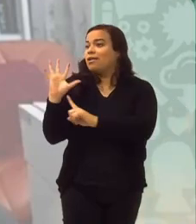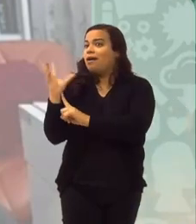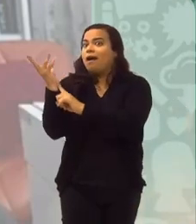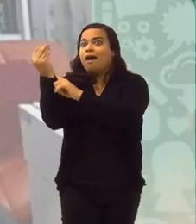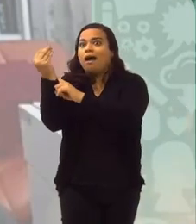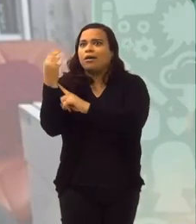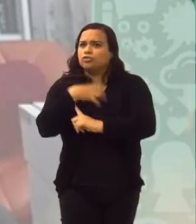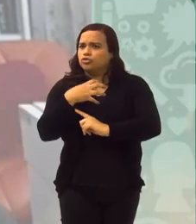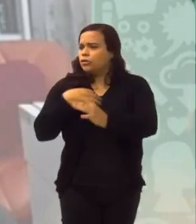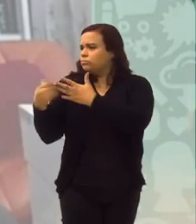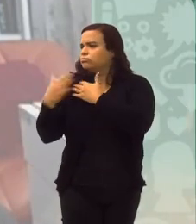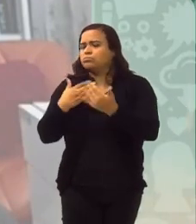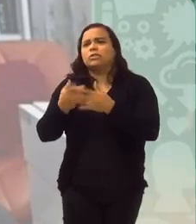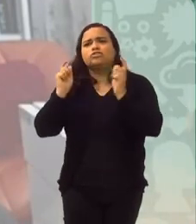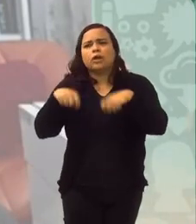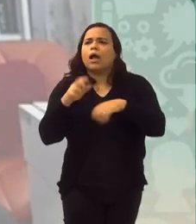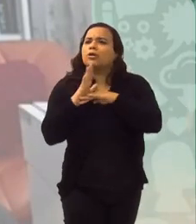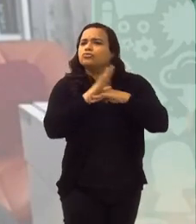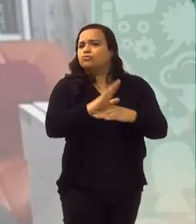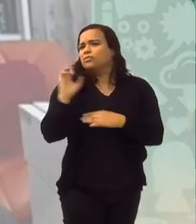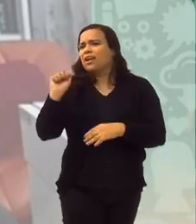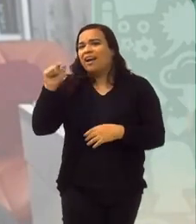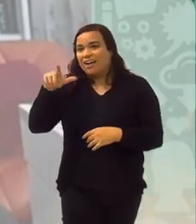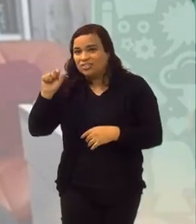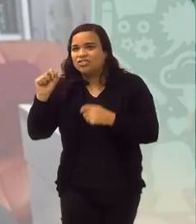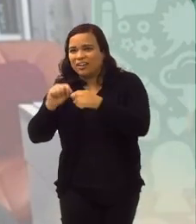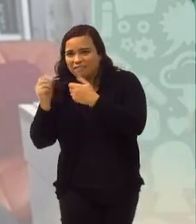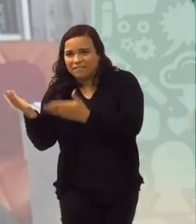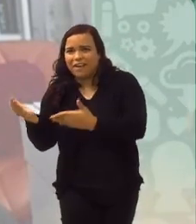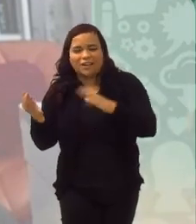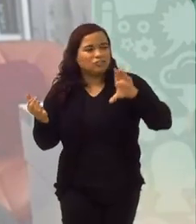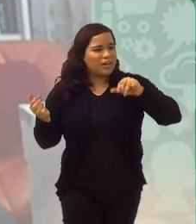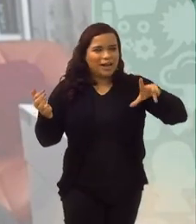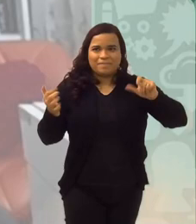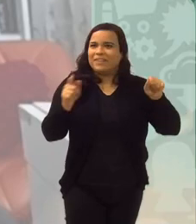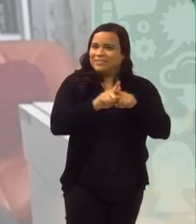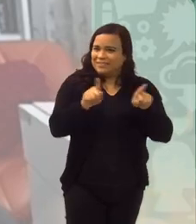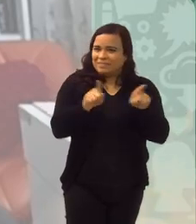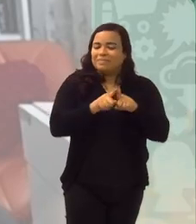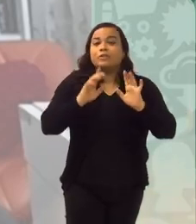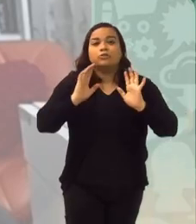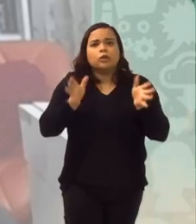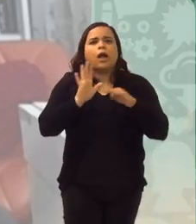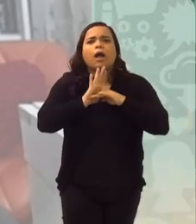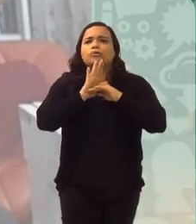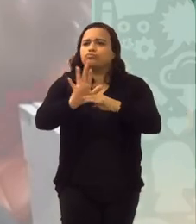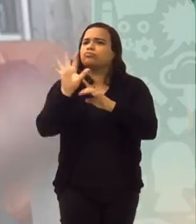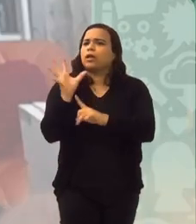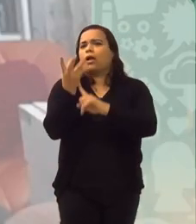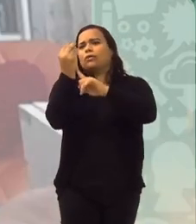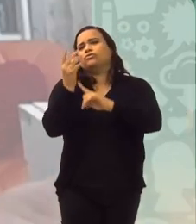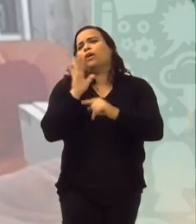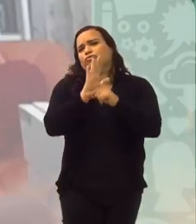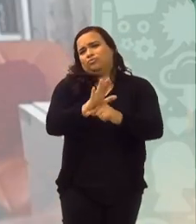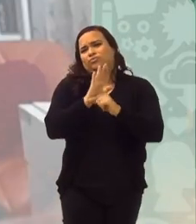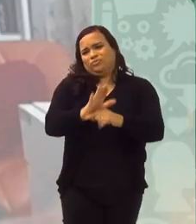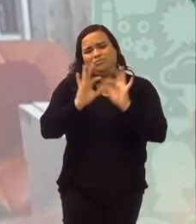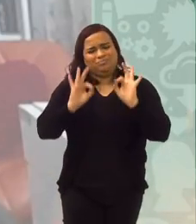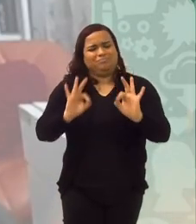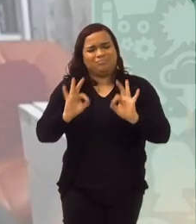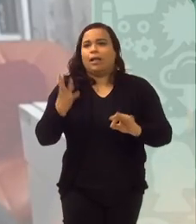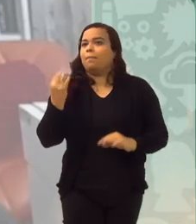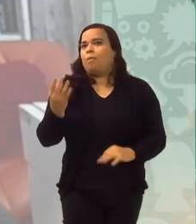depressão, mas uma ansiedade, a arte, de maneira geral, seja ela a que a Ângela faz ou a que a